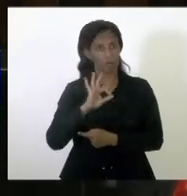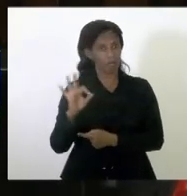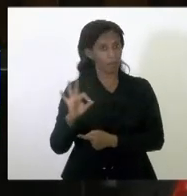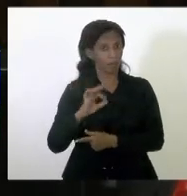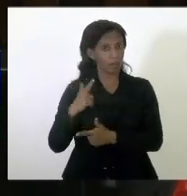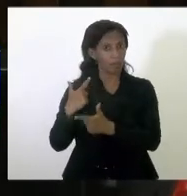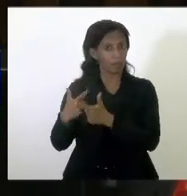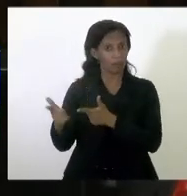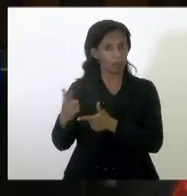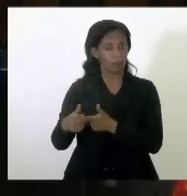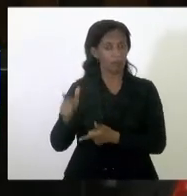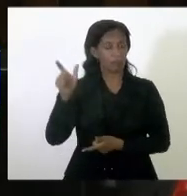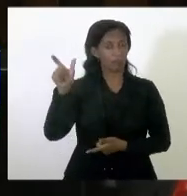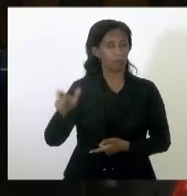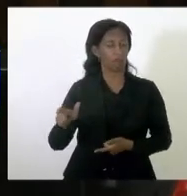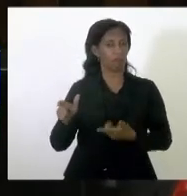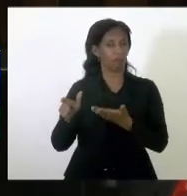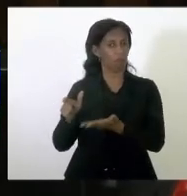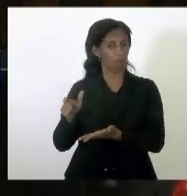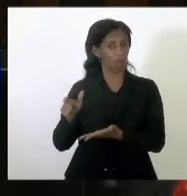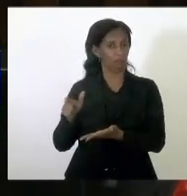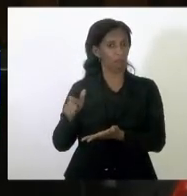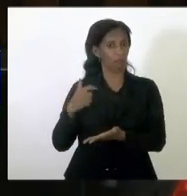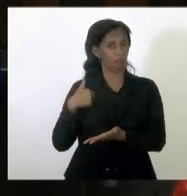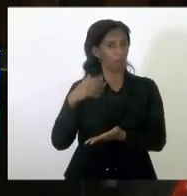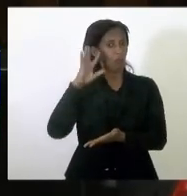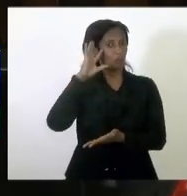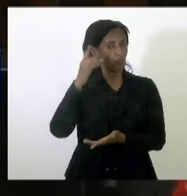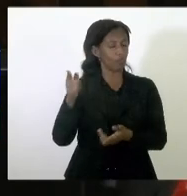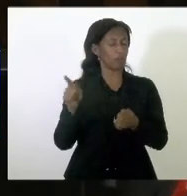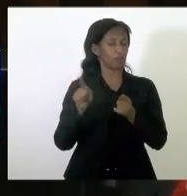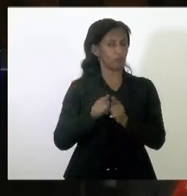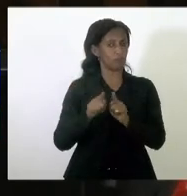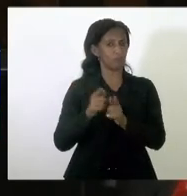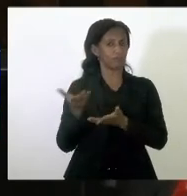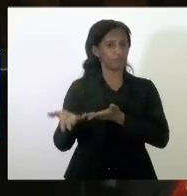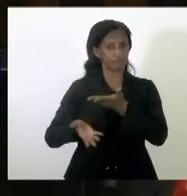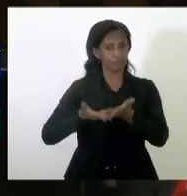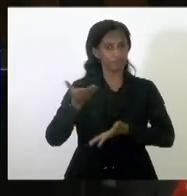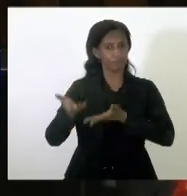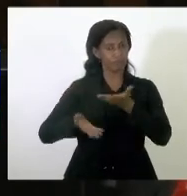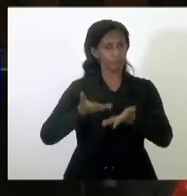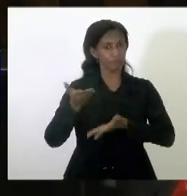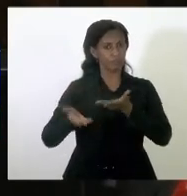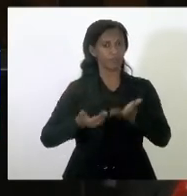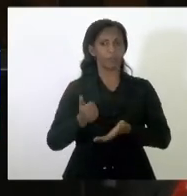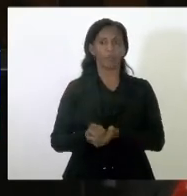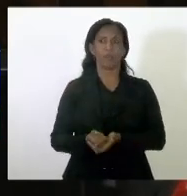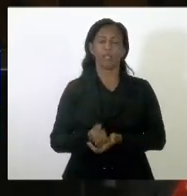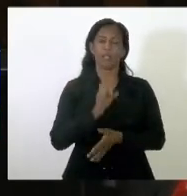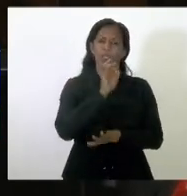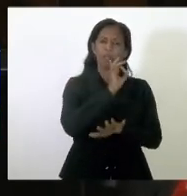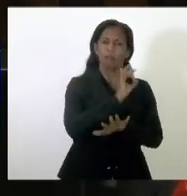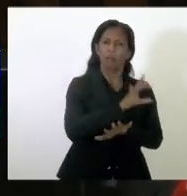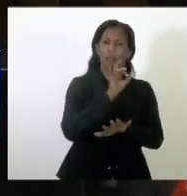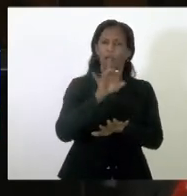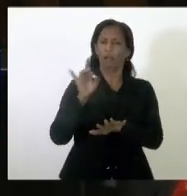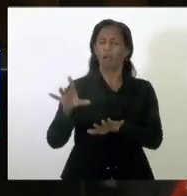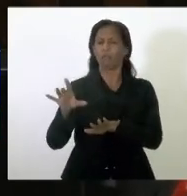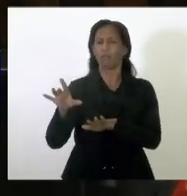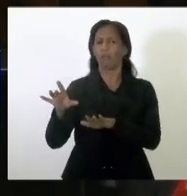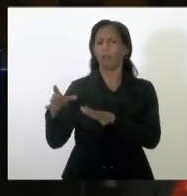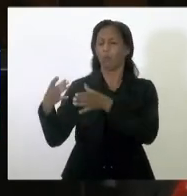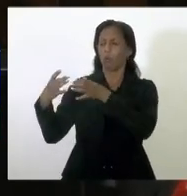problema efetivamente. Então, eu resolvi também me dedicar de maneira pormenorizada em cada concurso